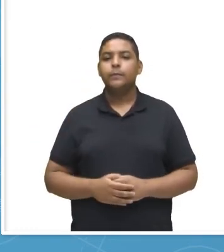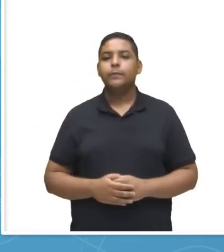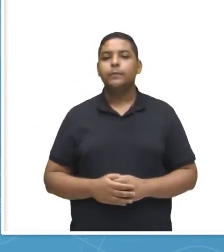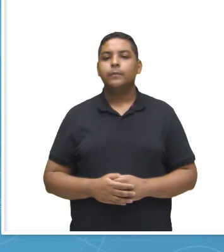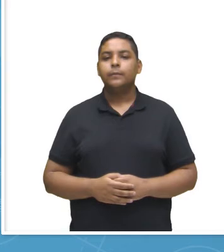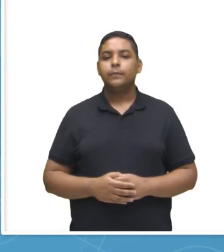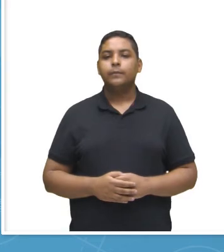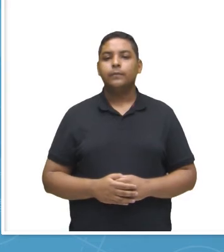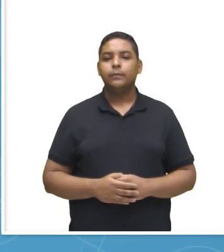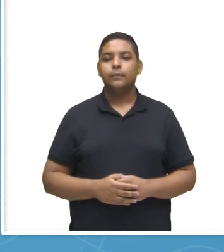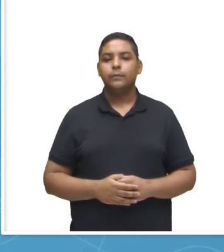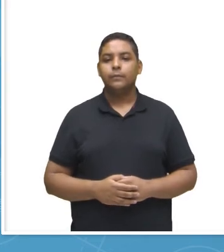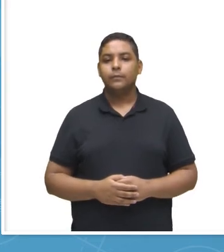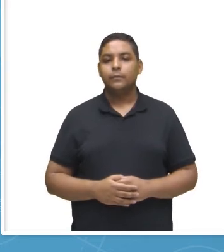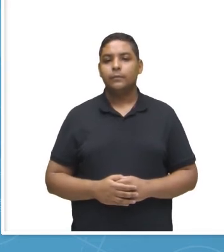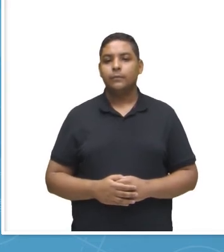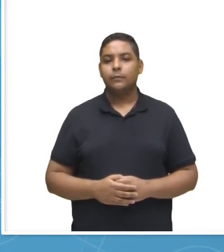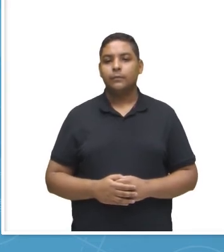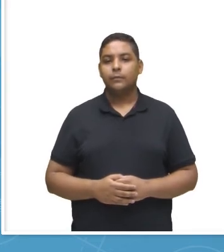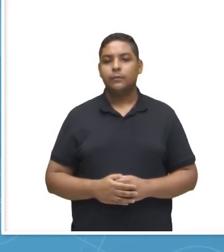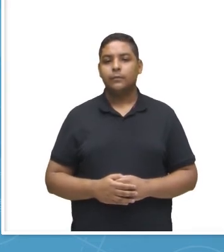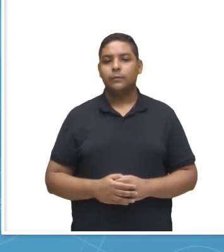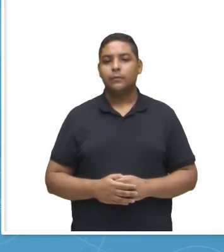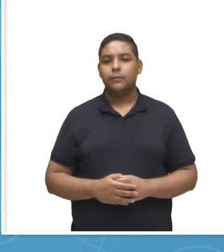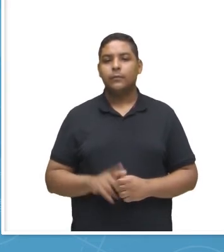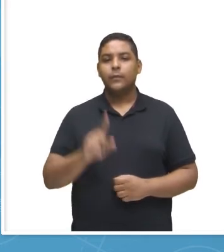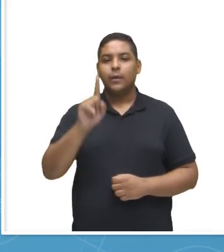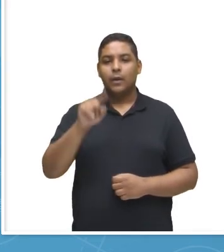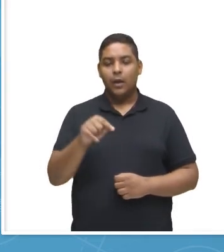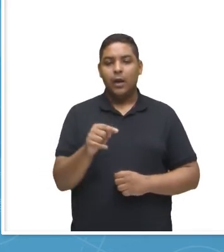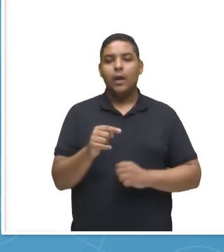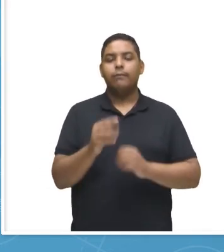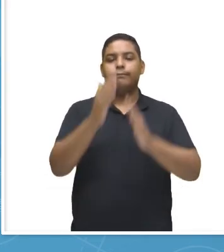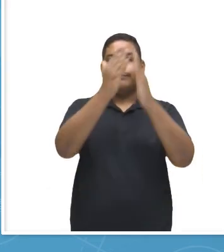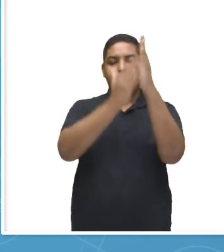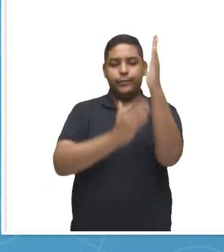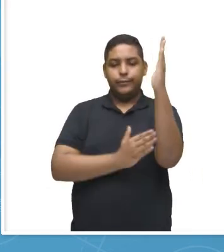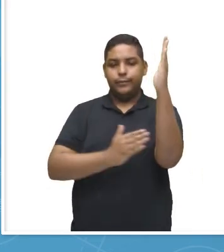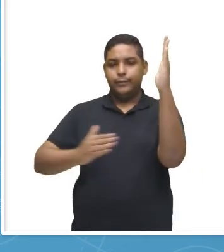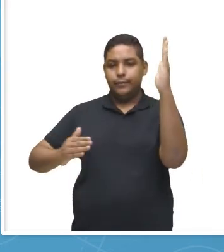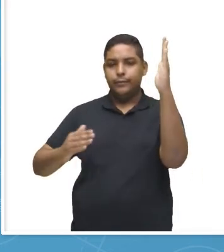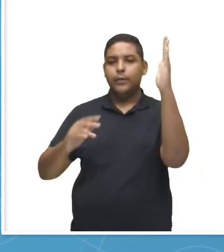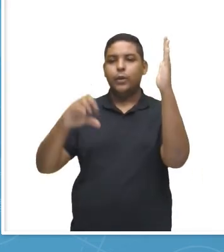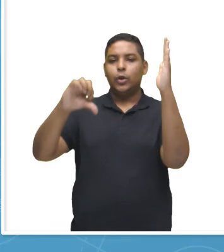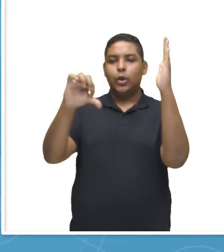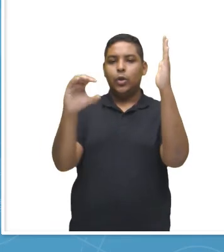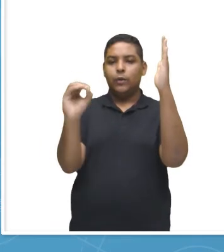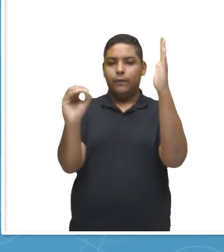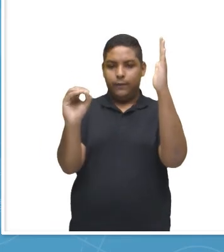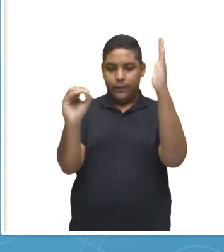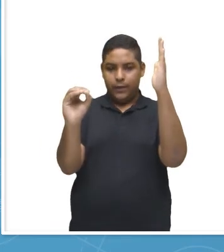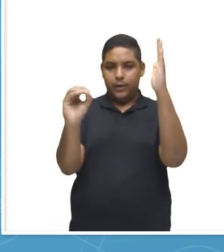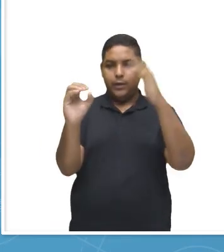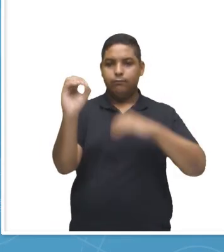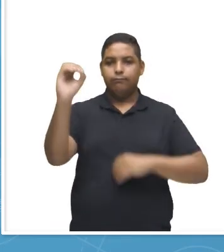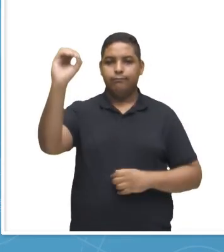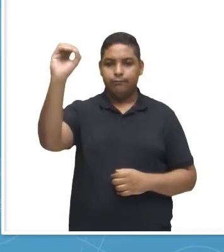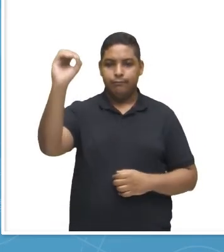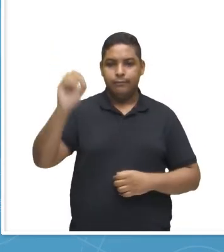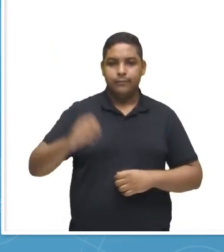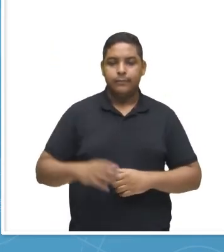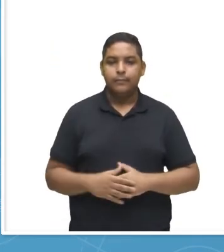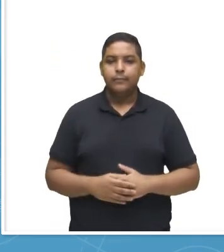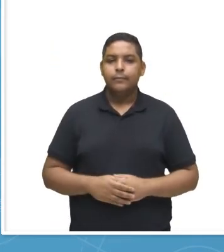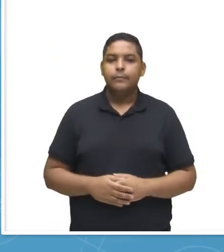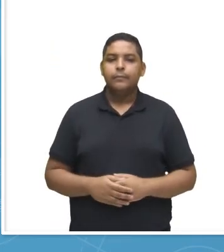graus. Então, ó, essa alternativa aqui, ó, ela é a correta. É